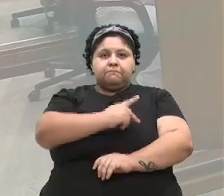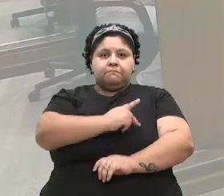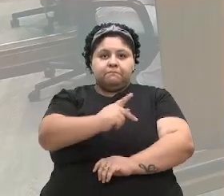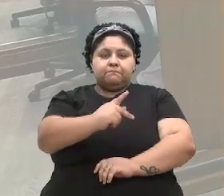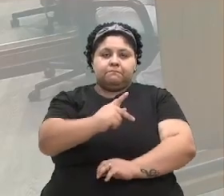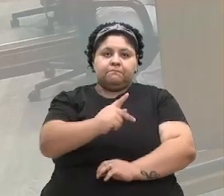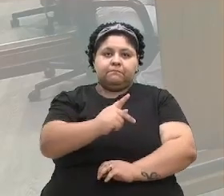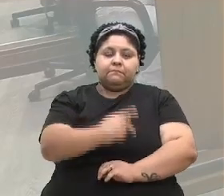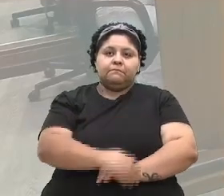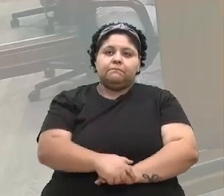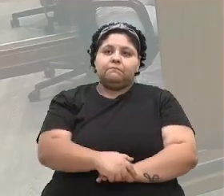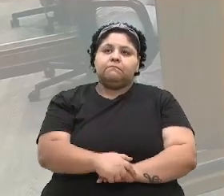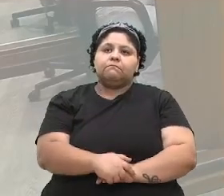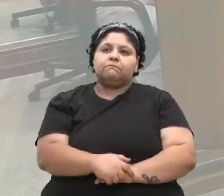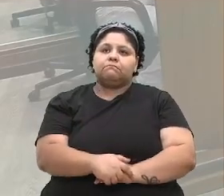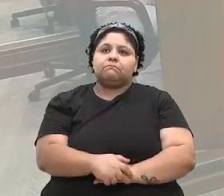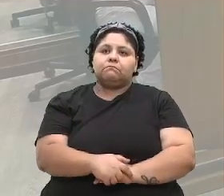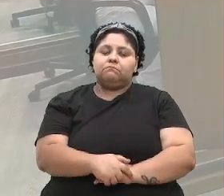Gente,